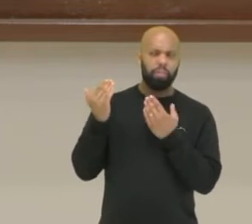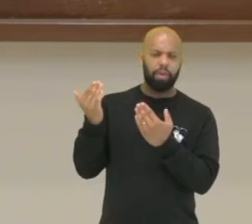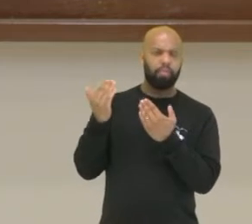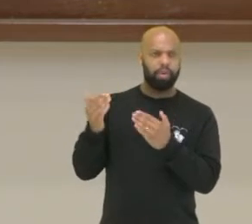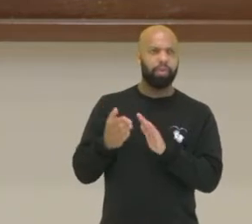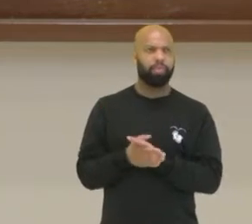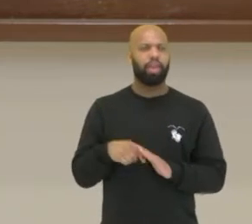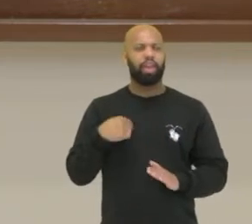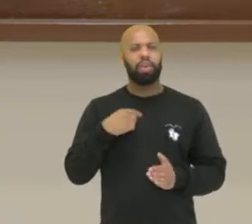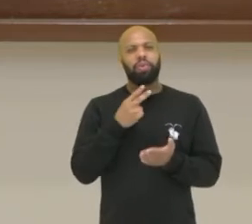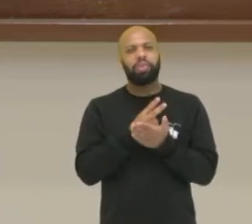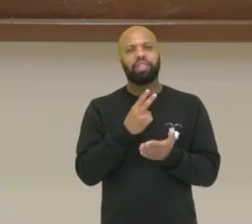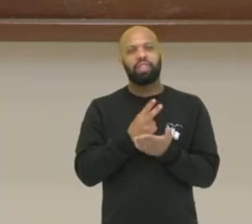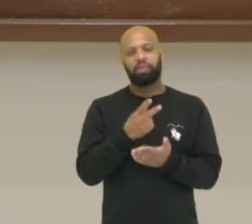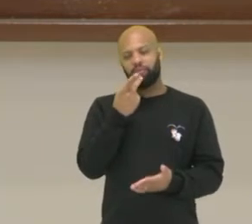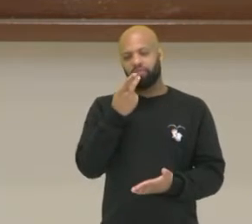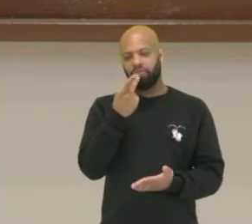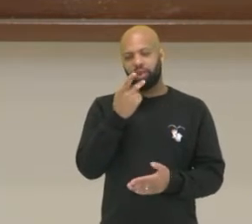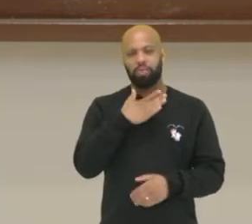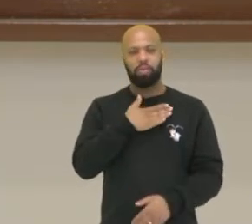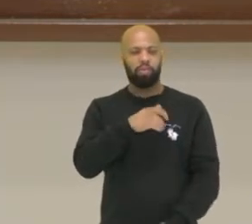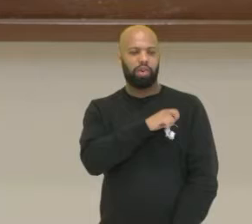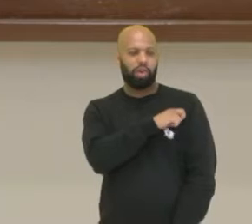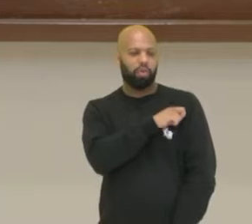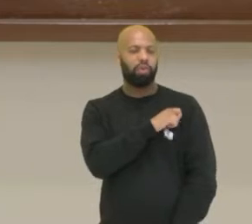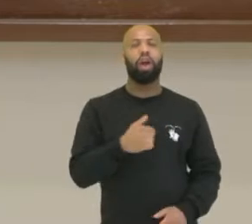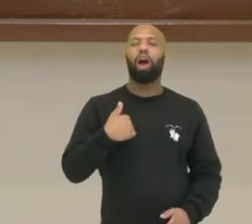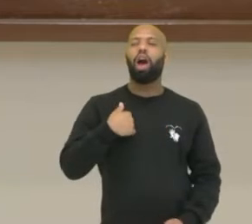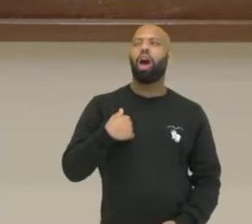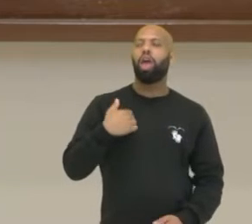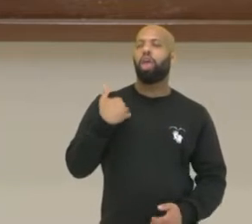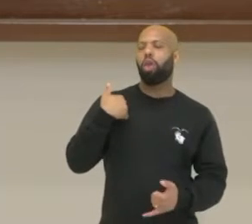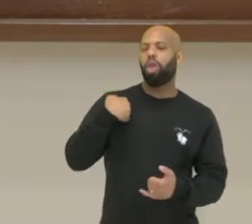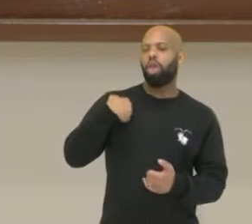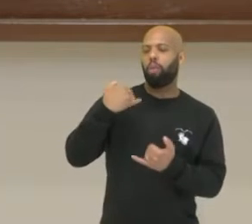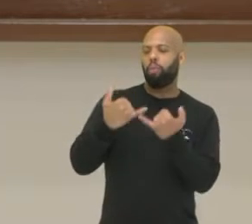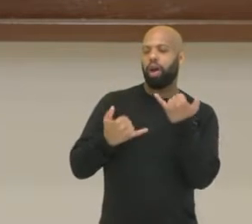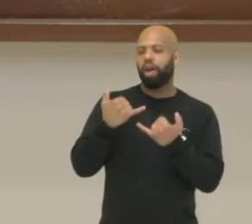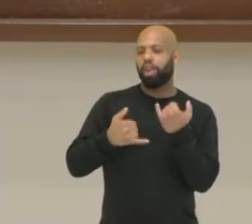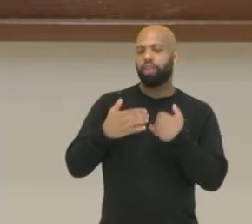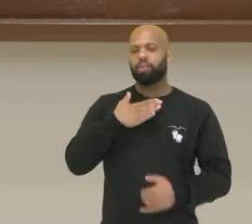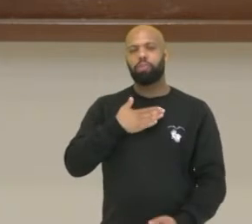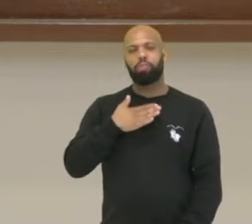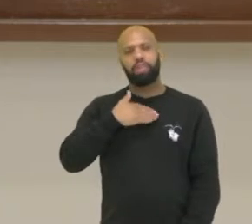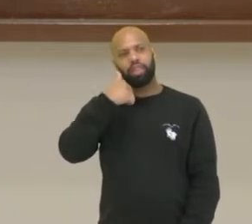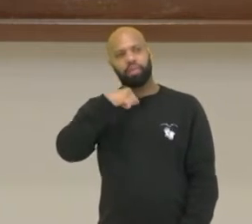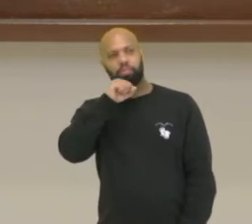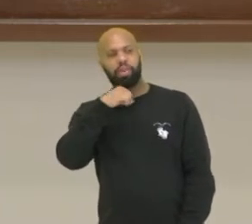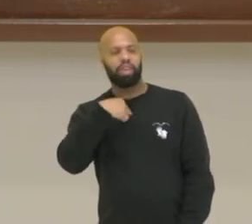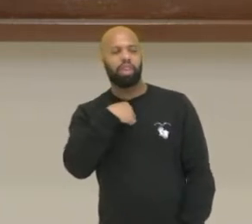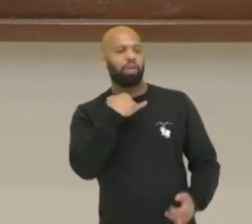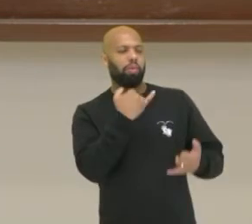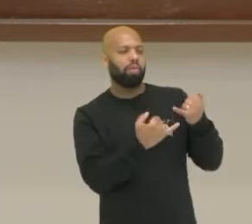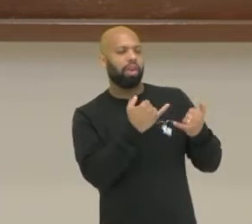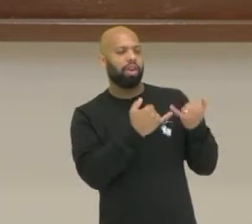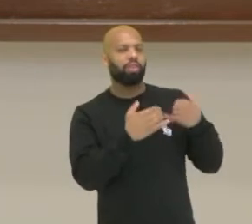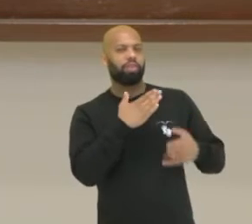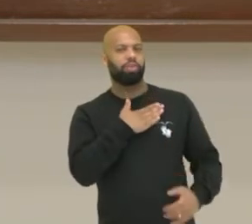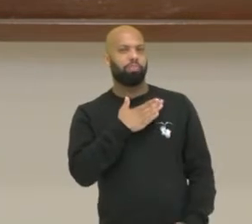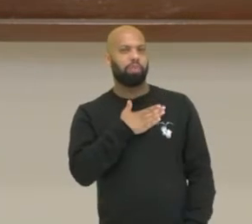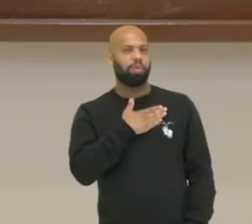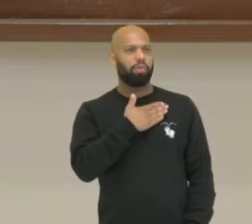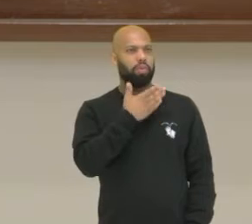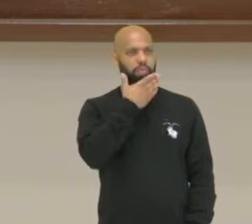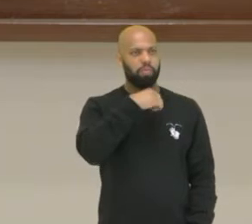Com os meus alunos, porque eles falam, eu pareço mais com minha mãe, eu pareço mais com o meu pai. Mas nós temos